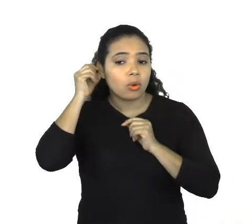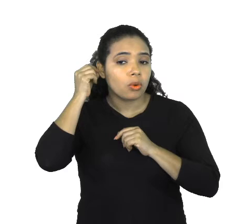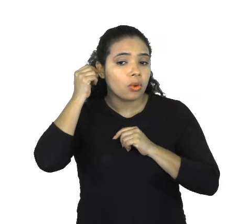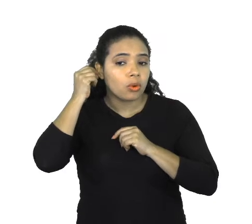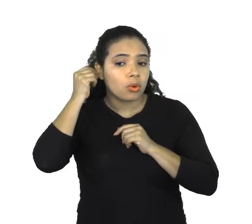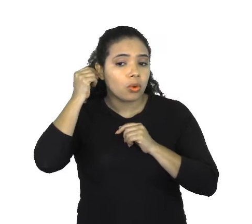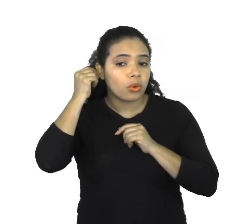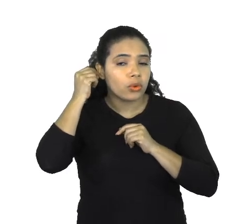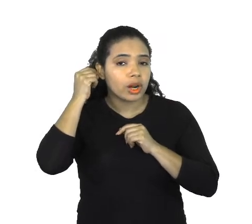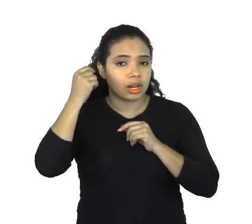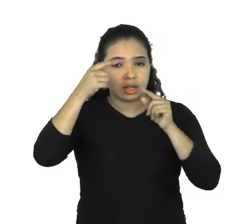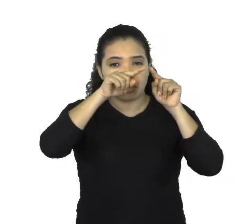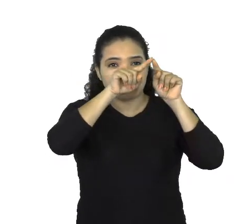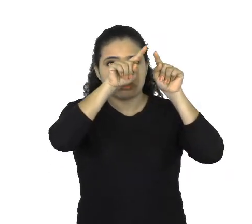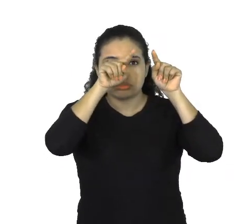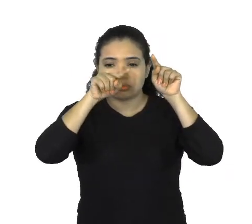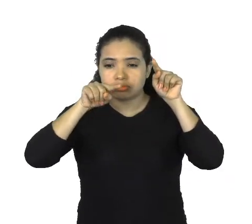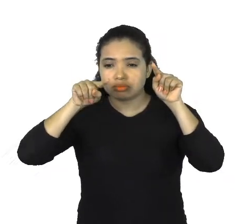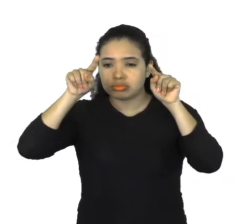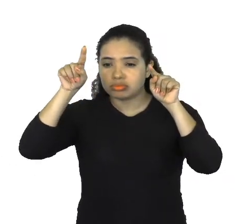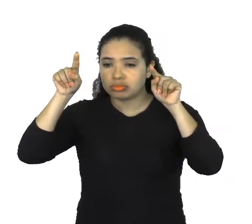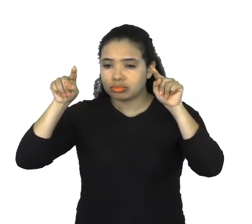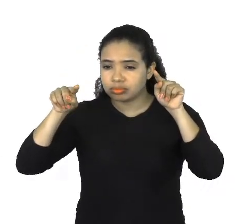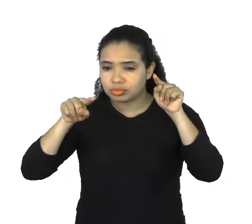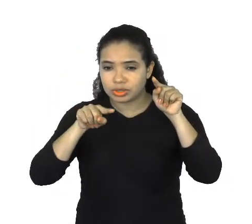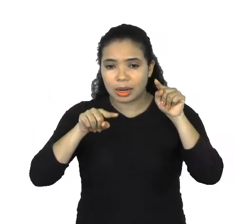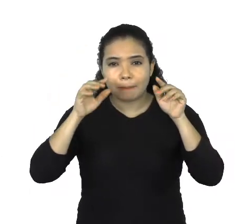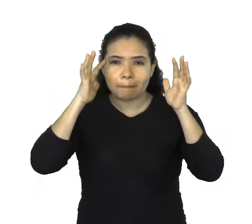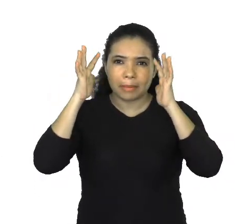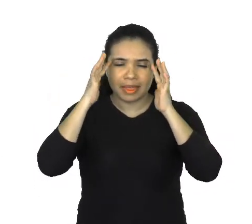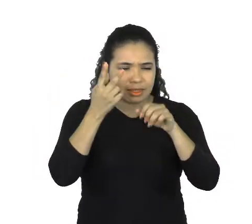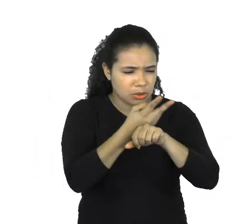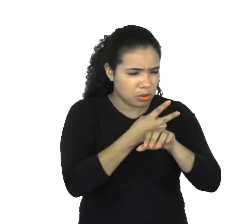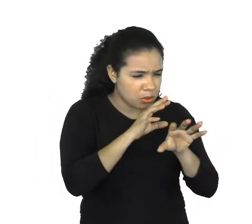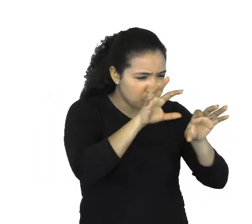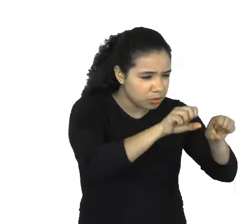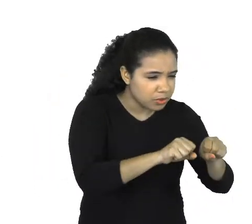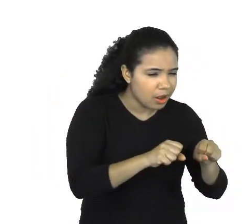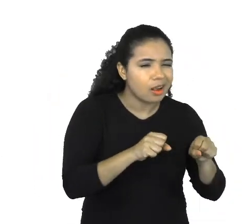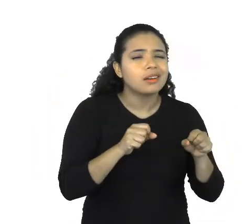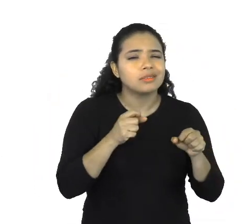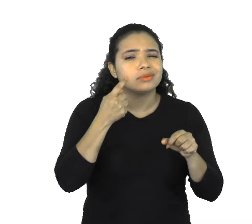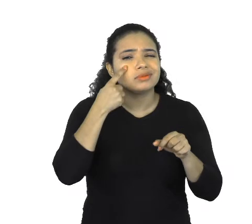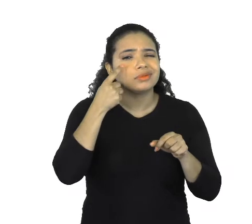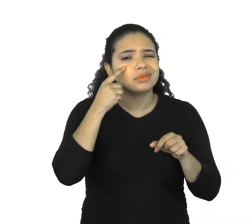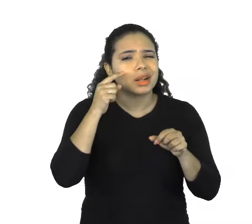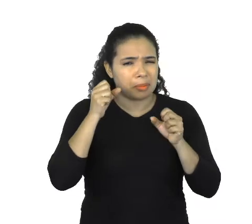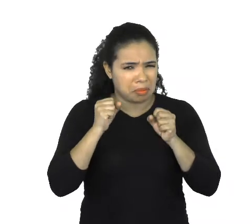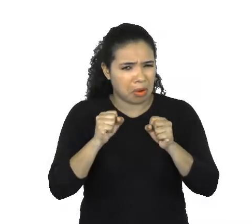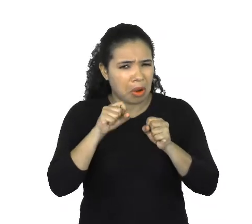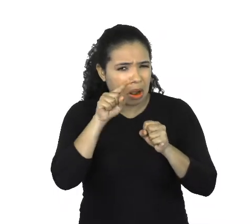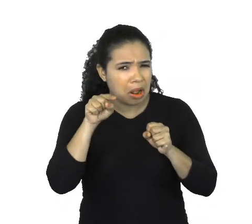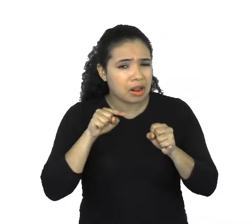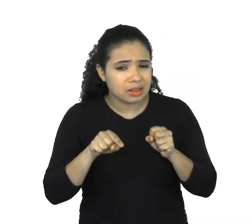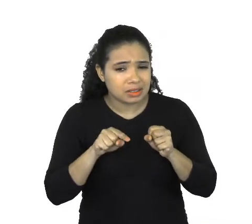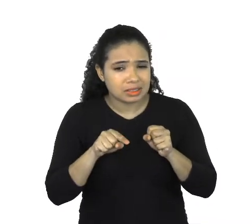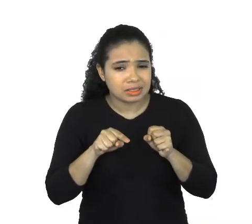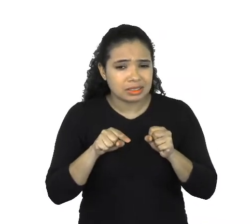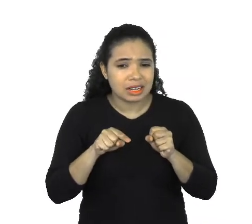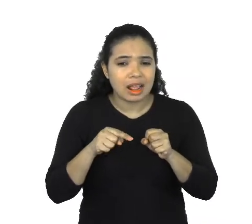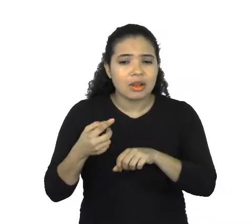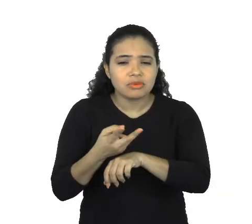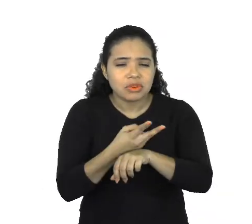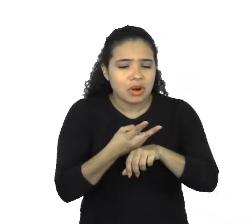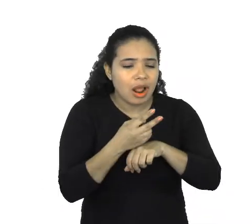meu gato, aí pensa, ó, pensa que é caçador. Vê se pode. Fez uma pergunta. Caçador de afago. O que